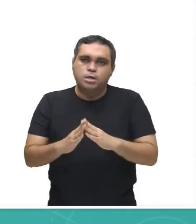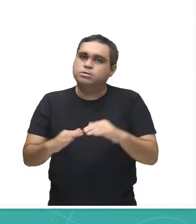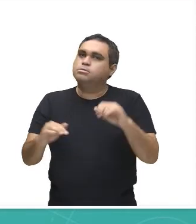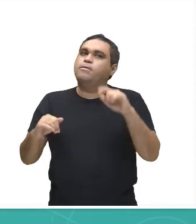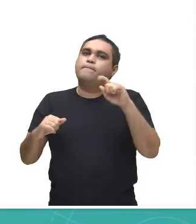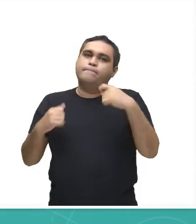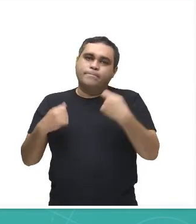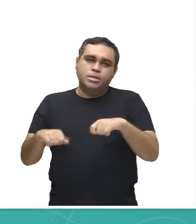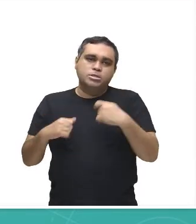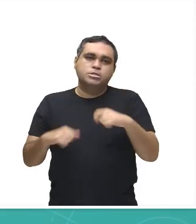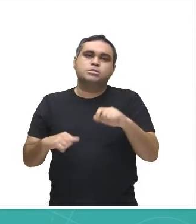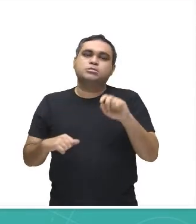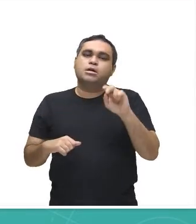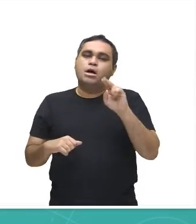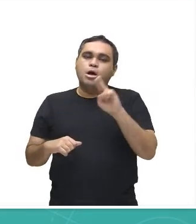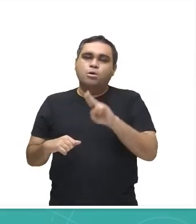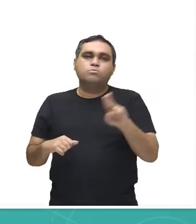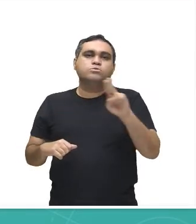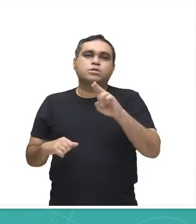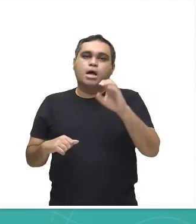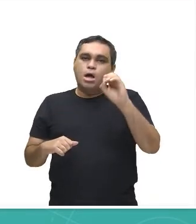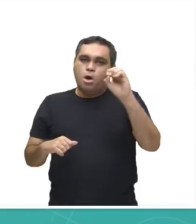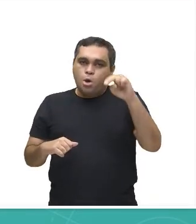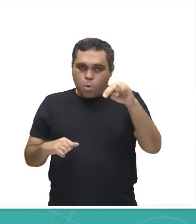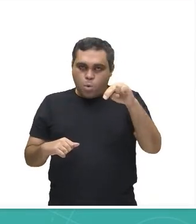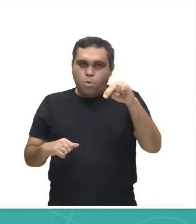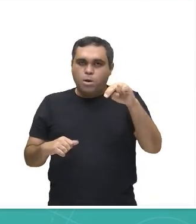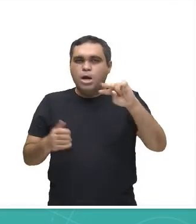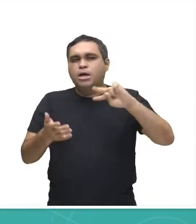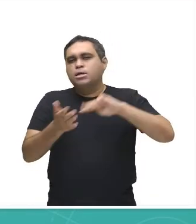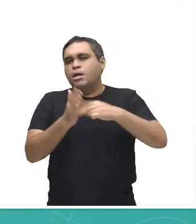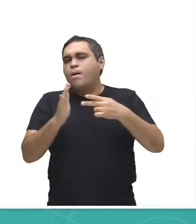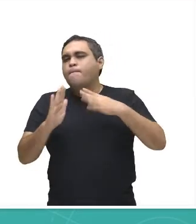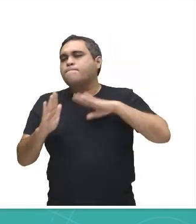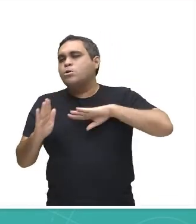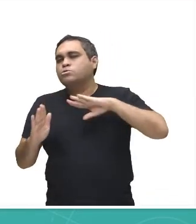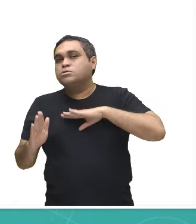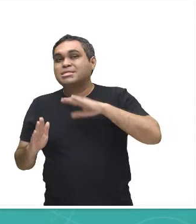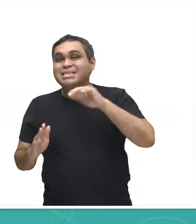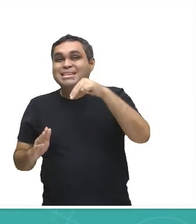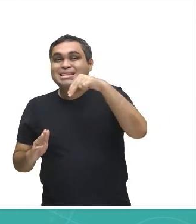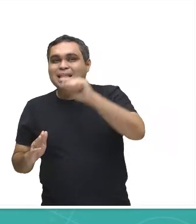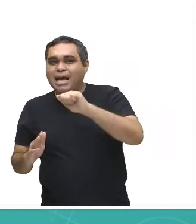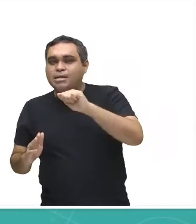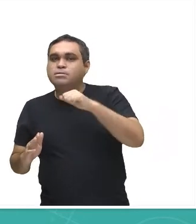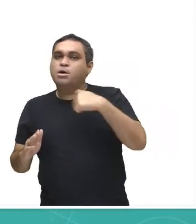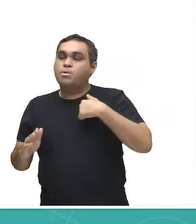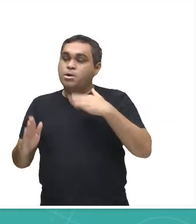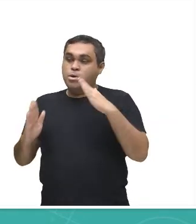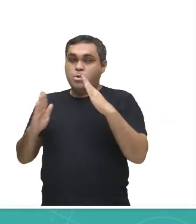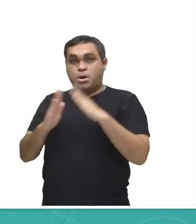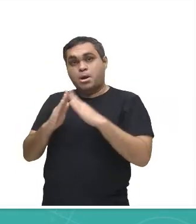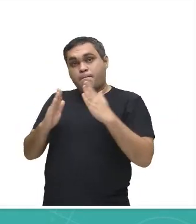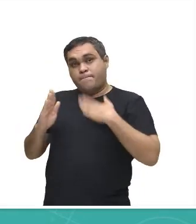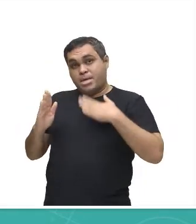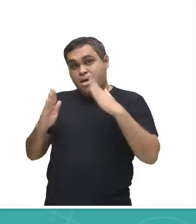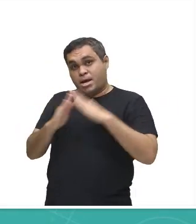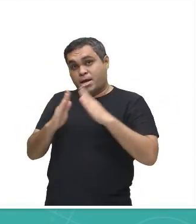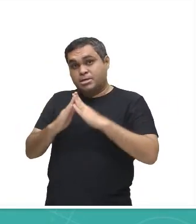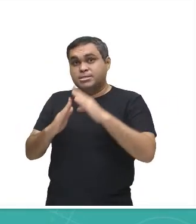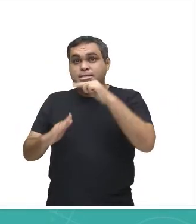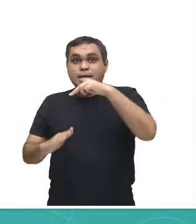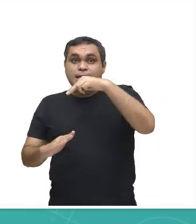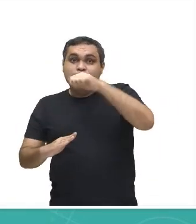Avenida Getúlio Vargas, ok? Então, para falar o nome da rua, eu utilizarei a preposition